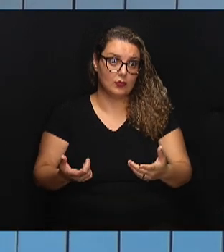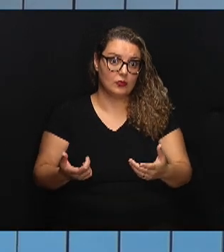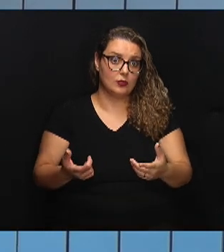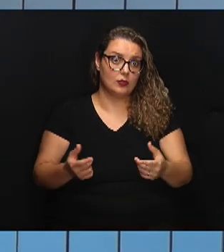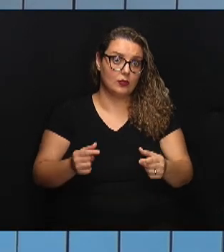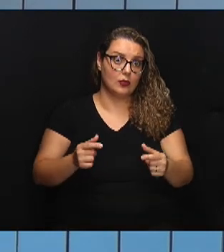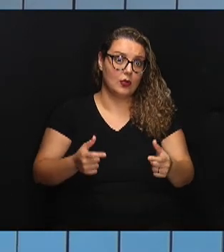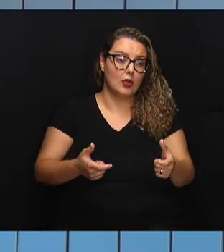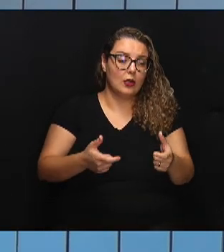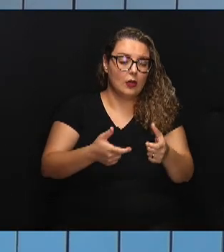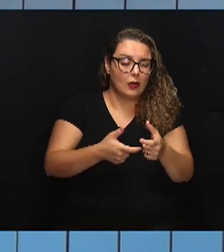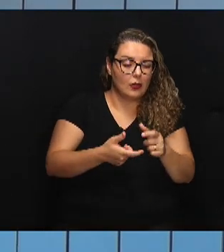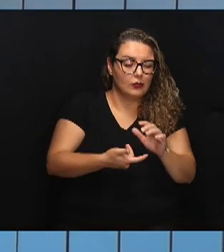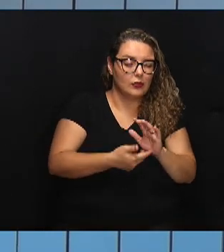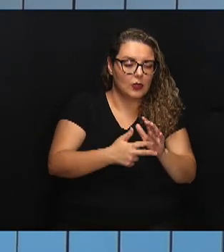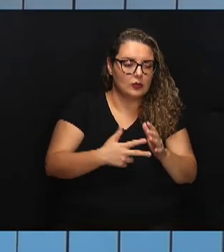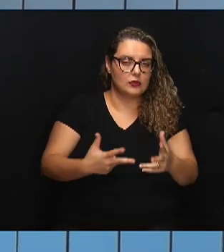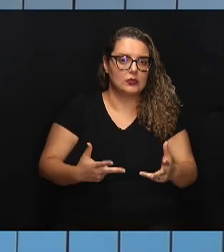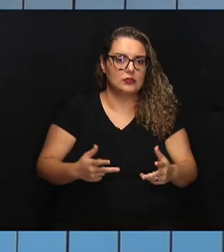ao mínimo sintoma, né, doutora?